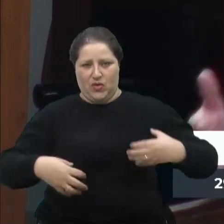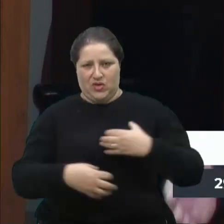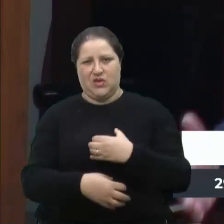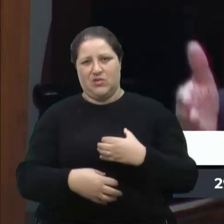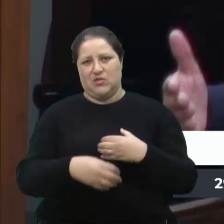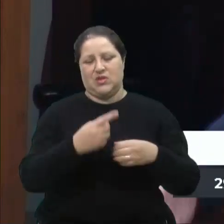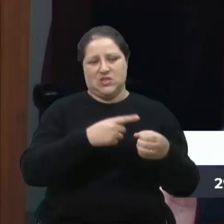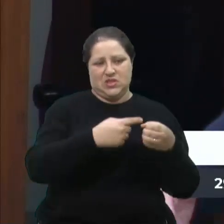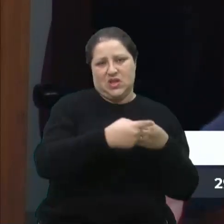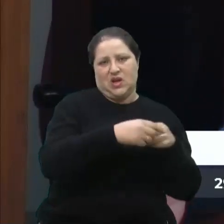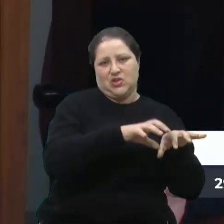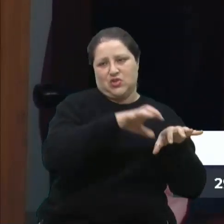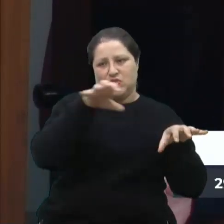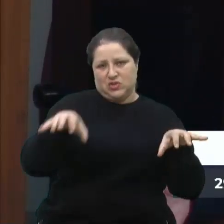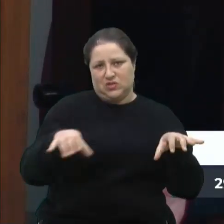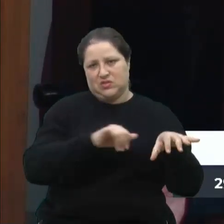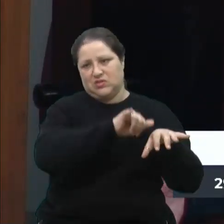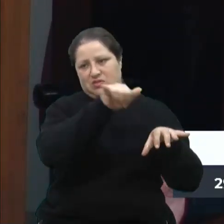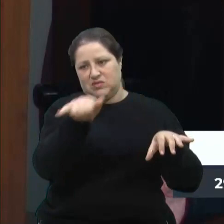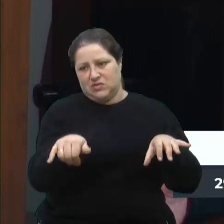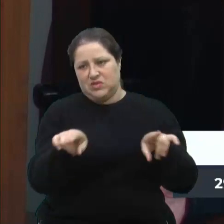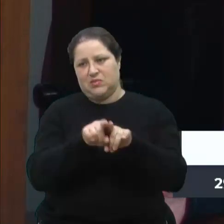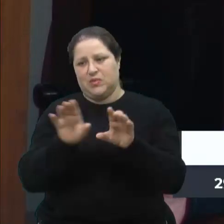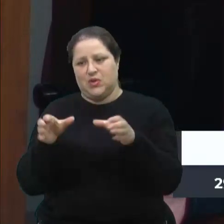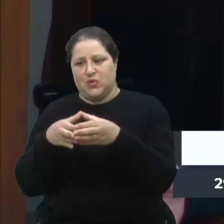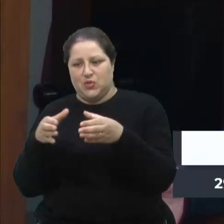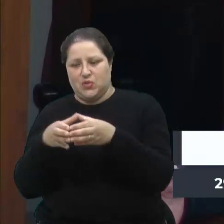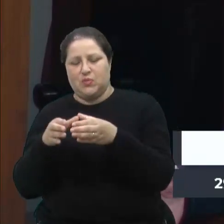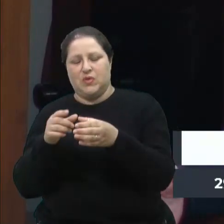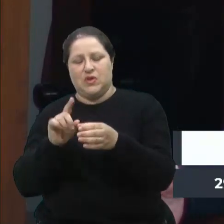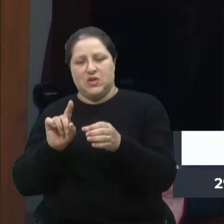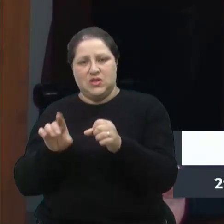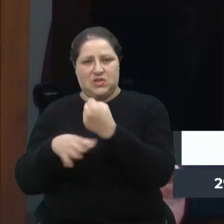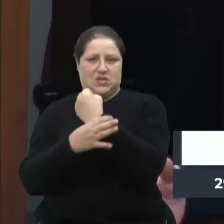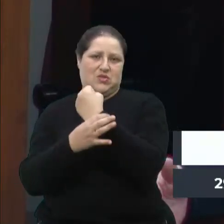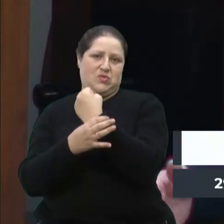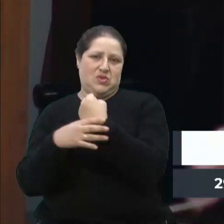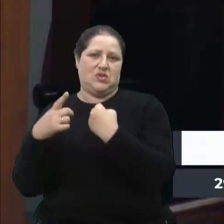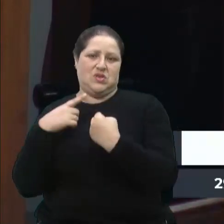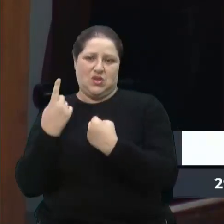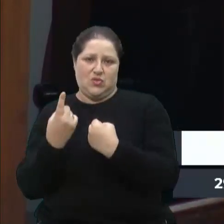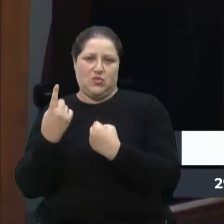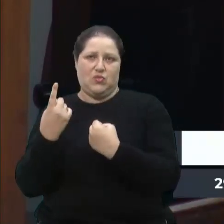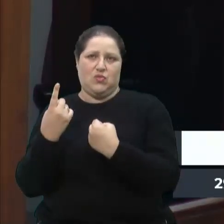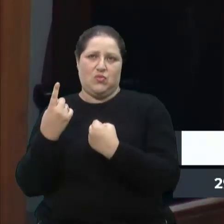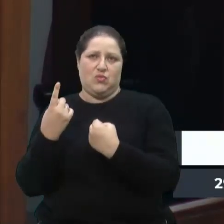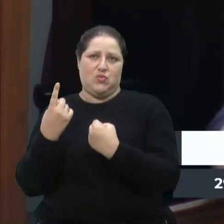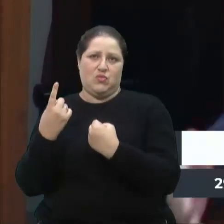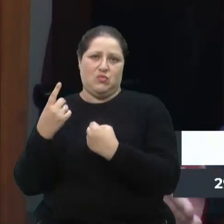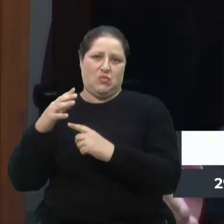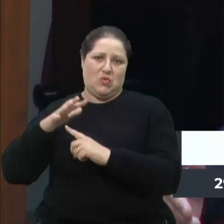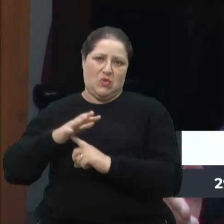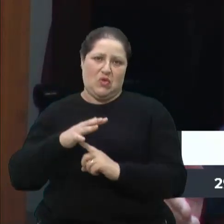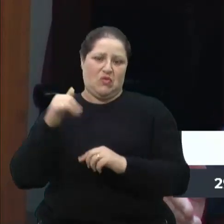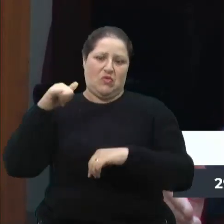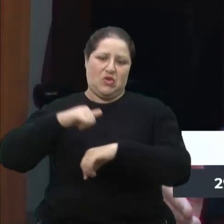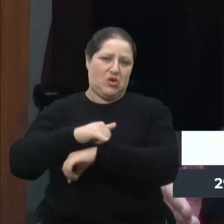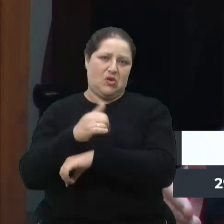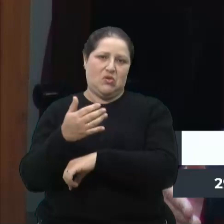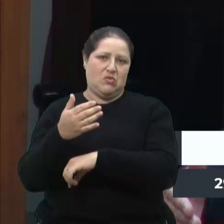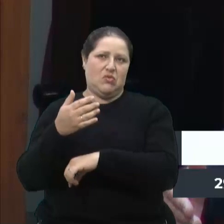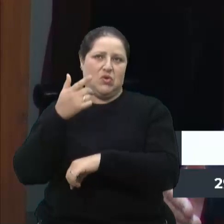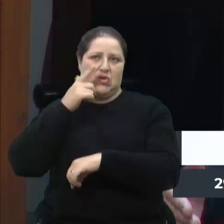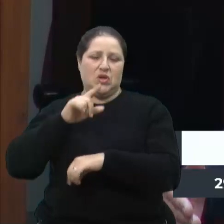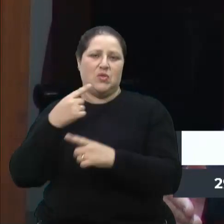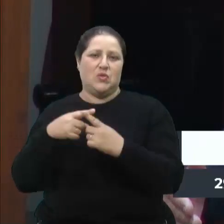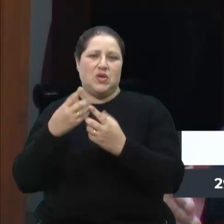levar órgãos. Deu para a equipe de segurança para ter uma aeronave, o pessoal da polícia do estado ter uma aeronave, porque existiam